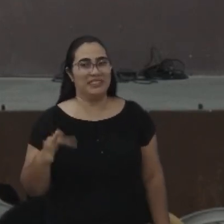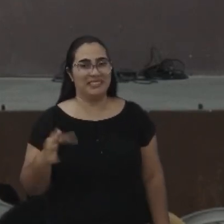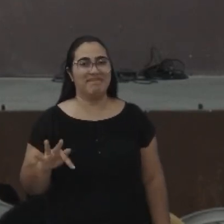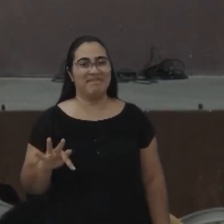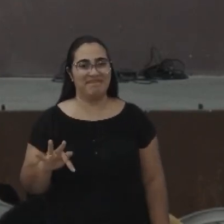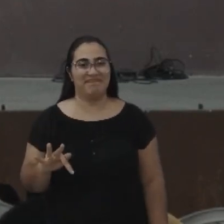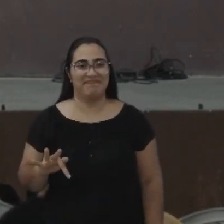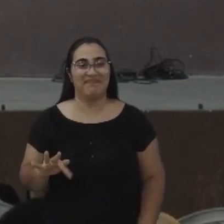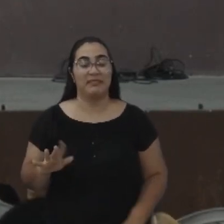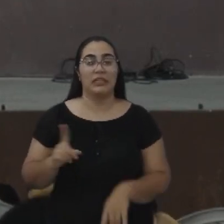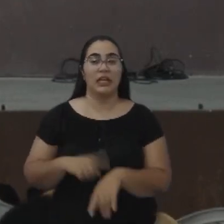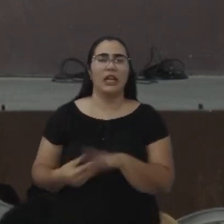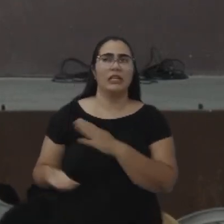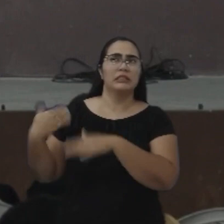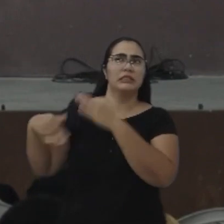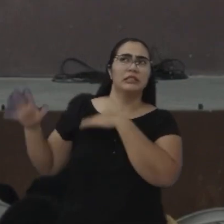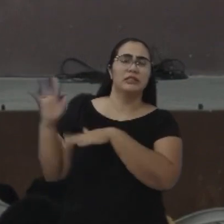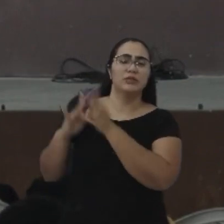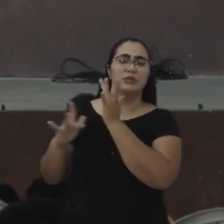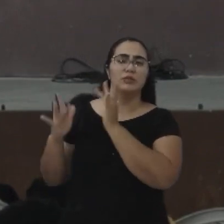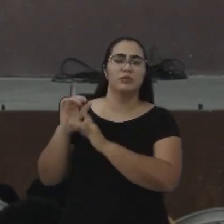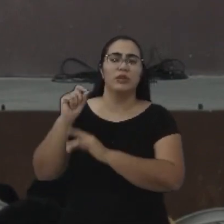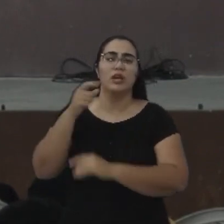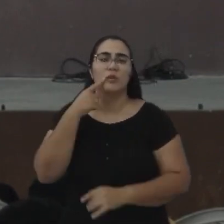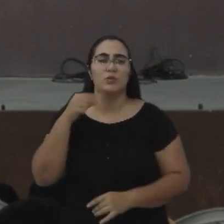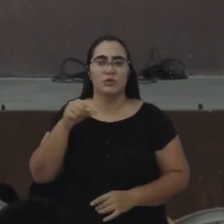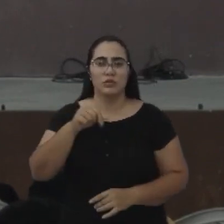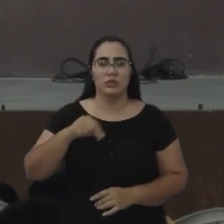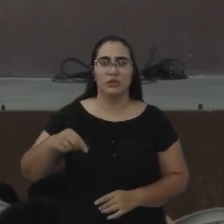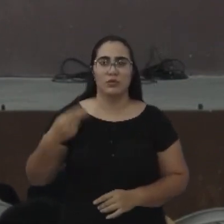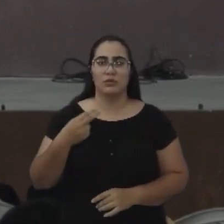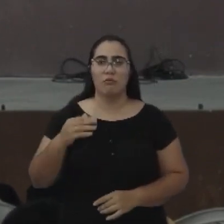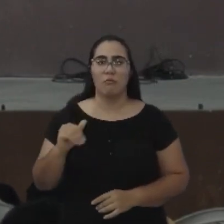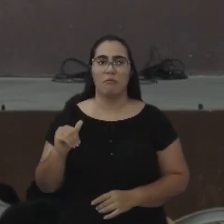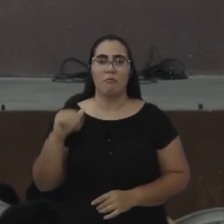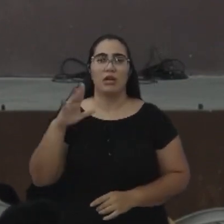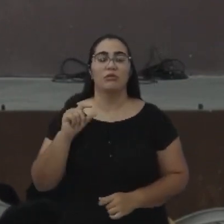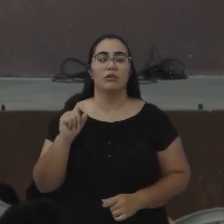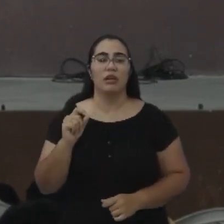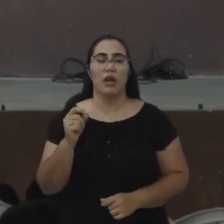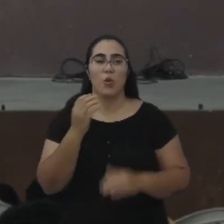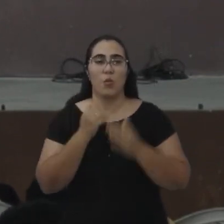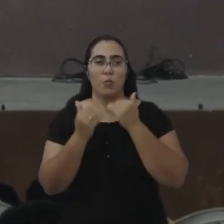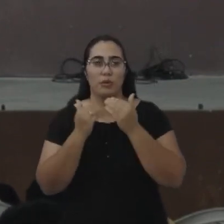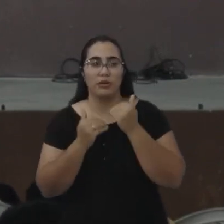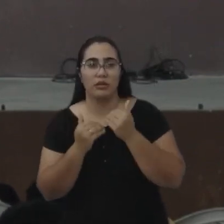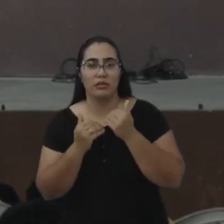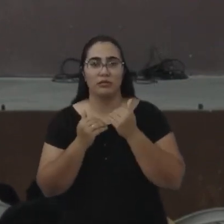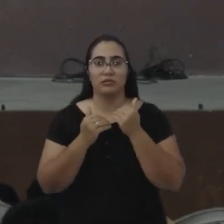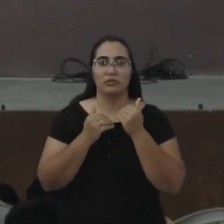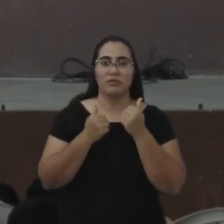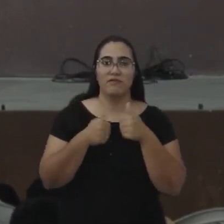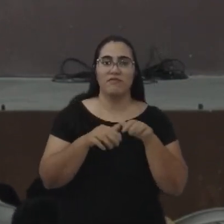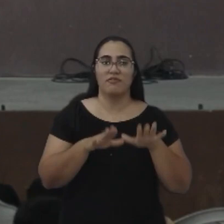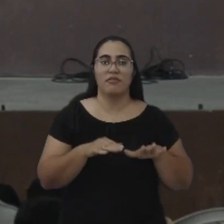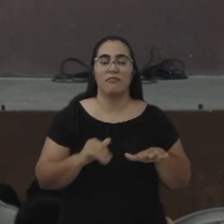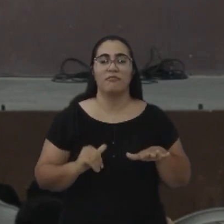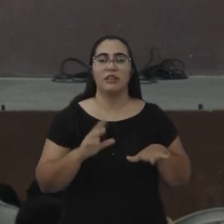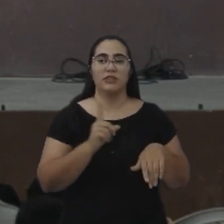Na época de Jesus, o sal era utilizado muito mais como conservante do que para alimentos.